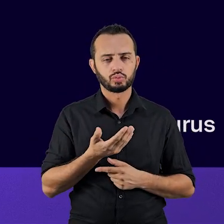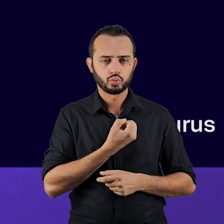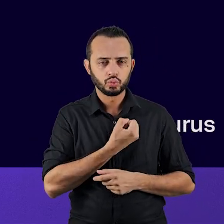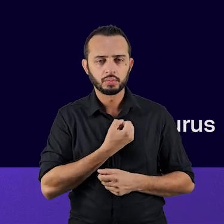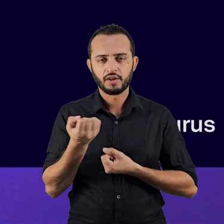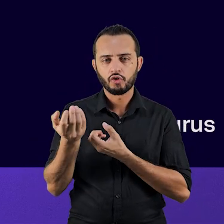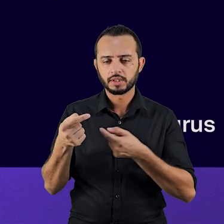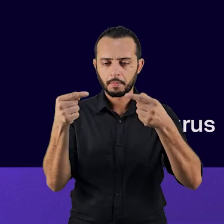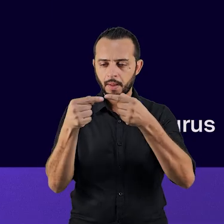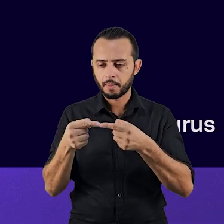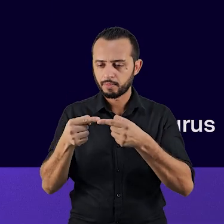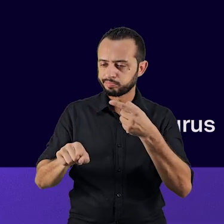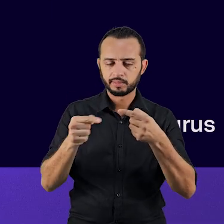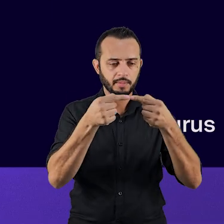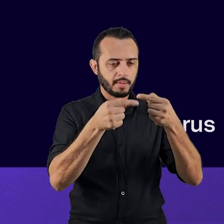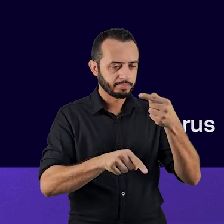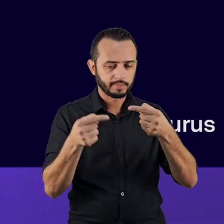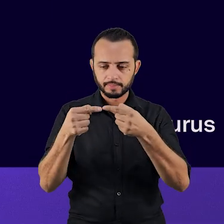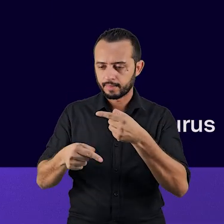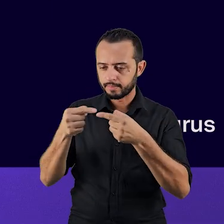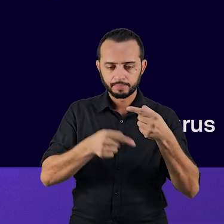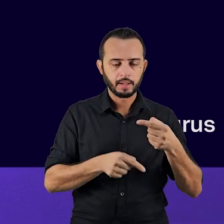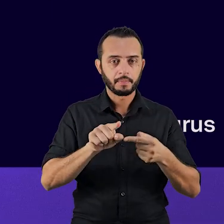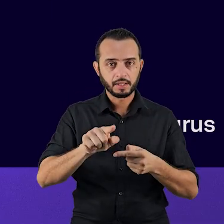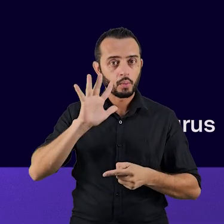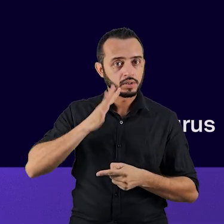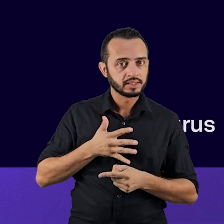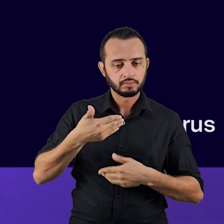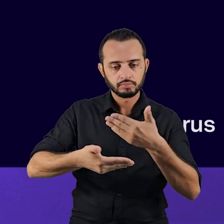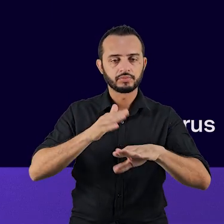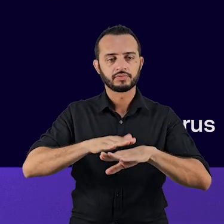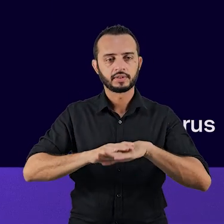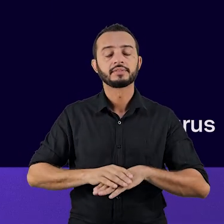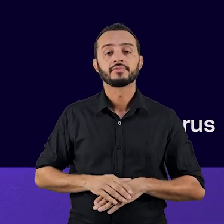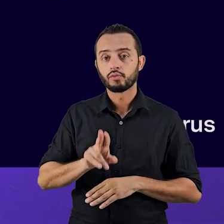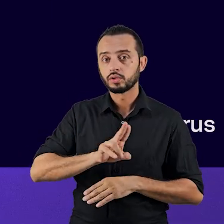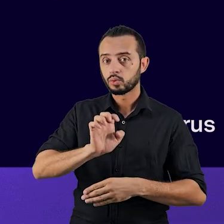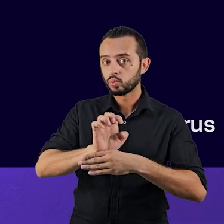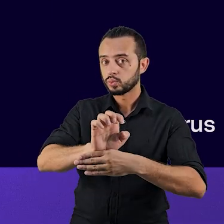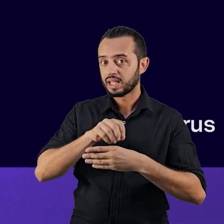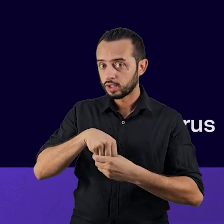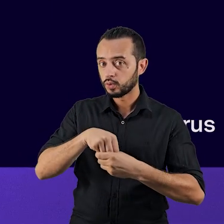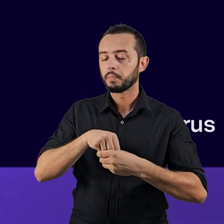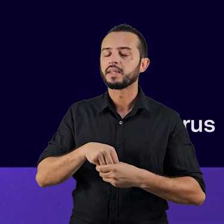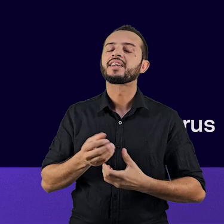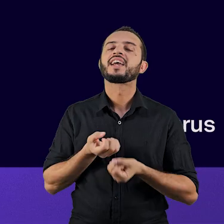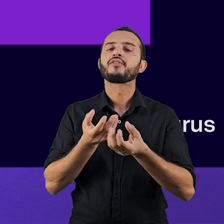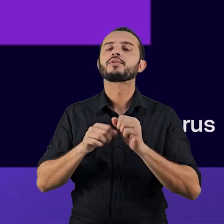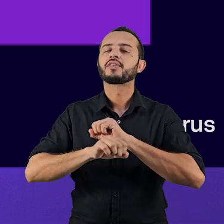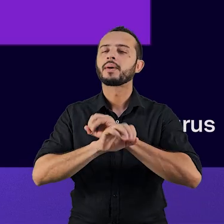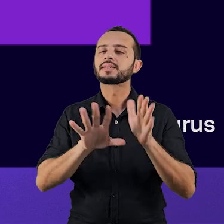quais desses dados vai reduzindo a entropia, para você tomar a sua decisão. Reduz a entropia, sobra a informação. Informação